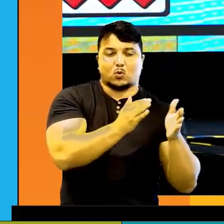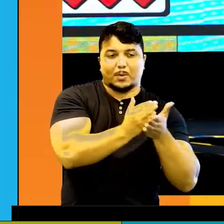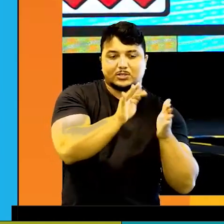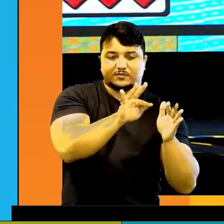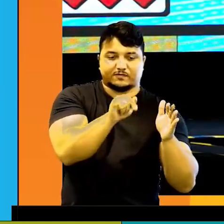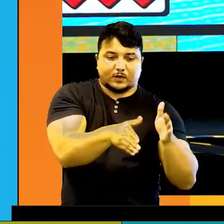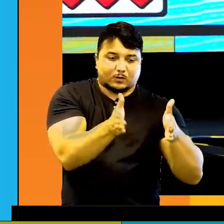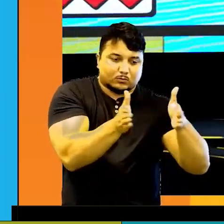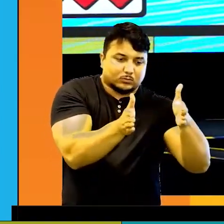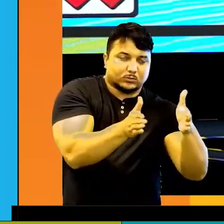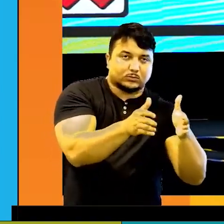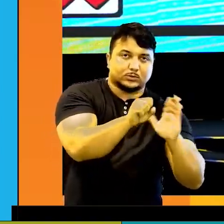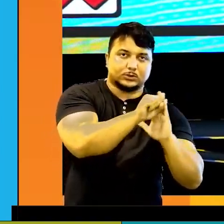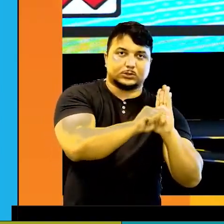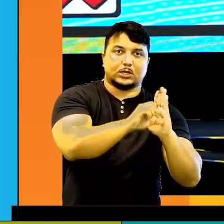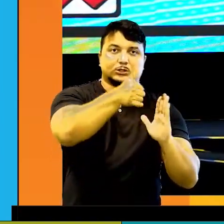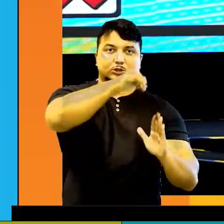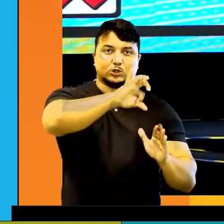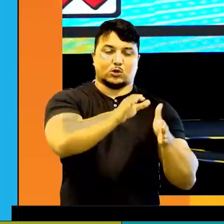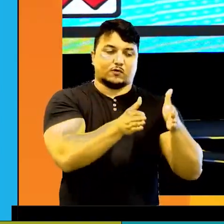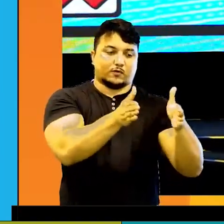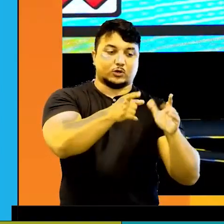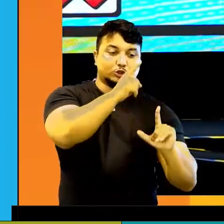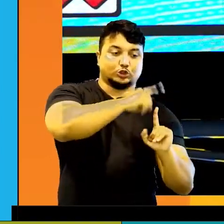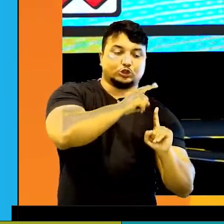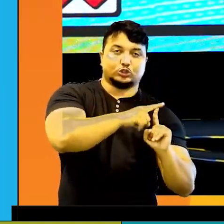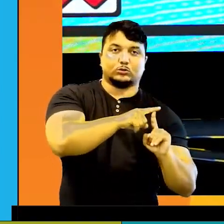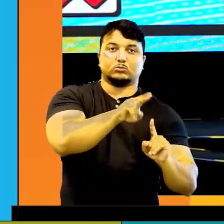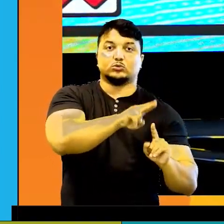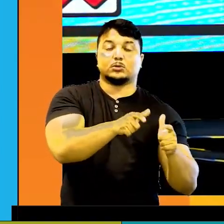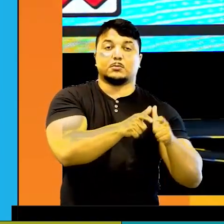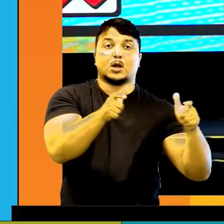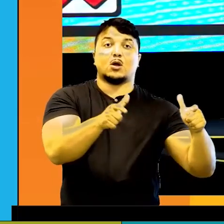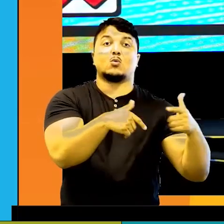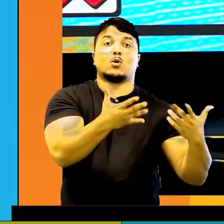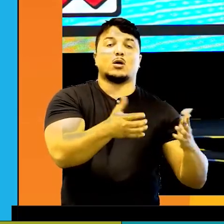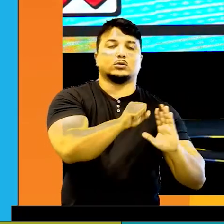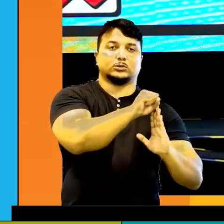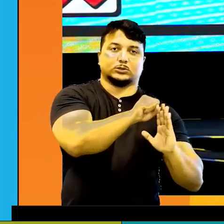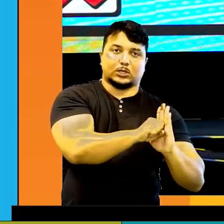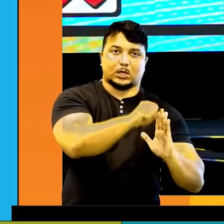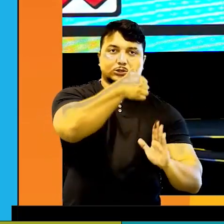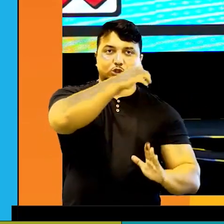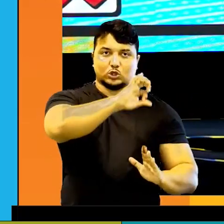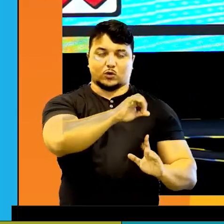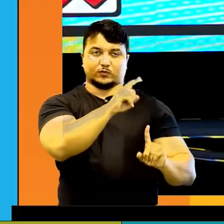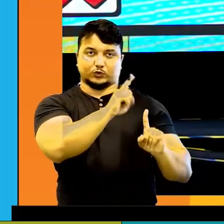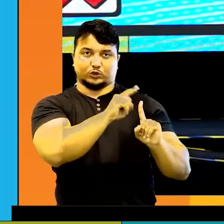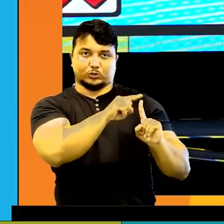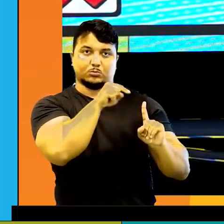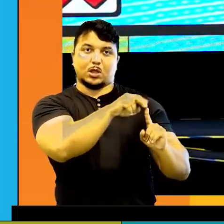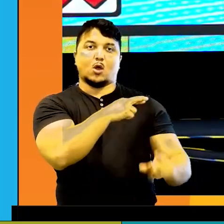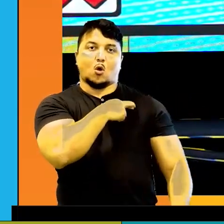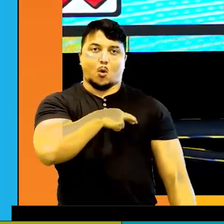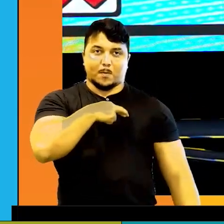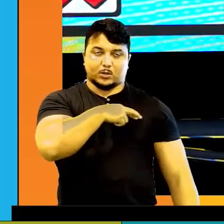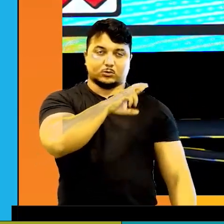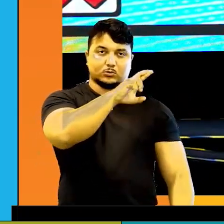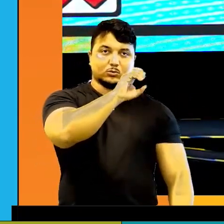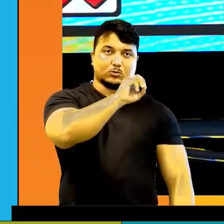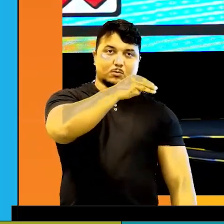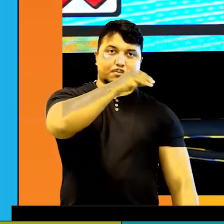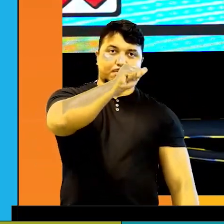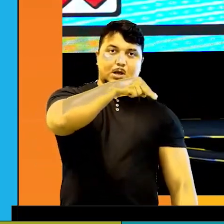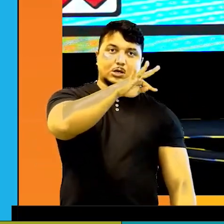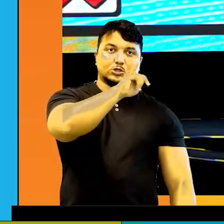romântica, como estilo de época, aconteceu em que época? Século XIX, tá? Não vai marcar